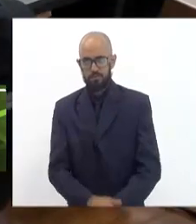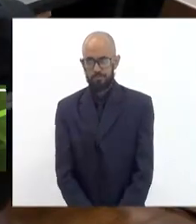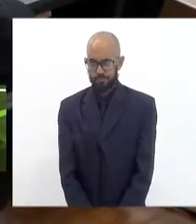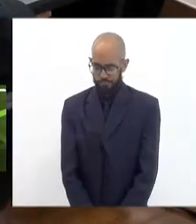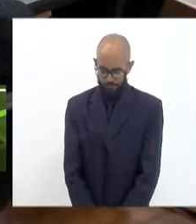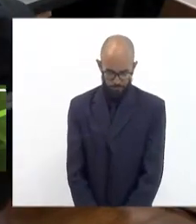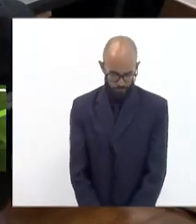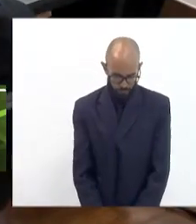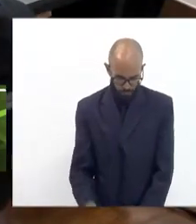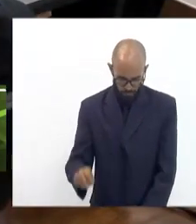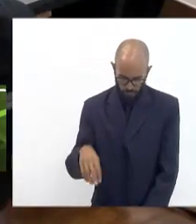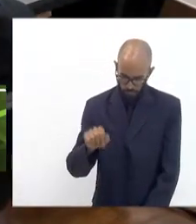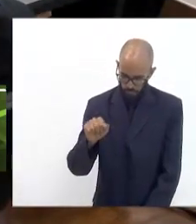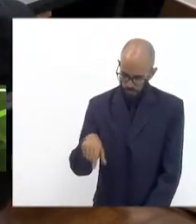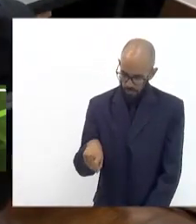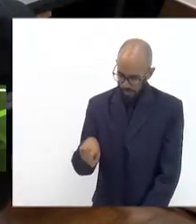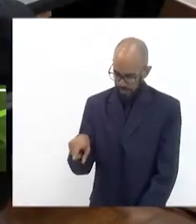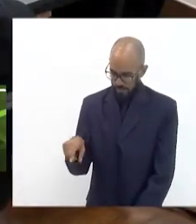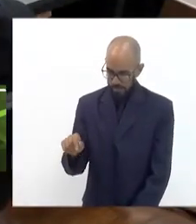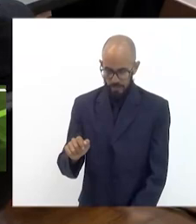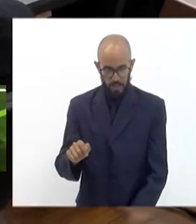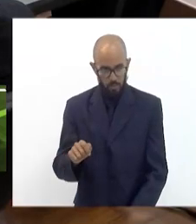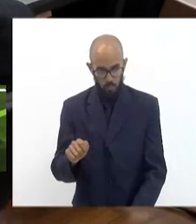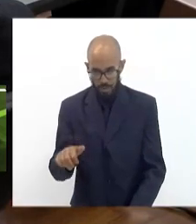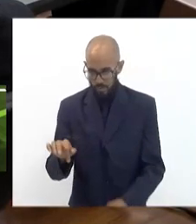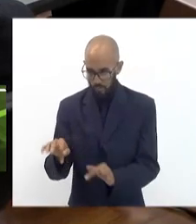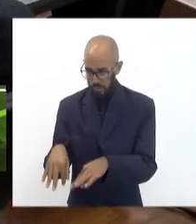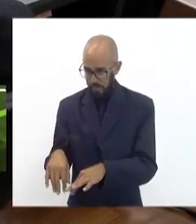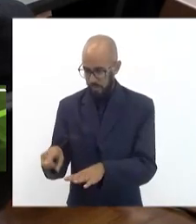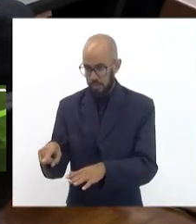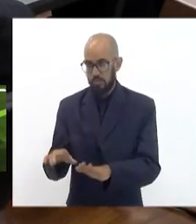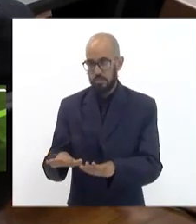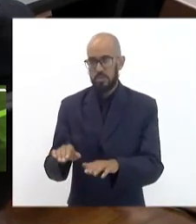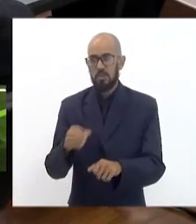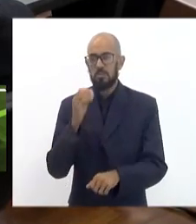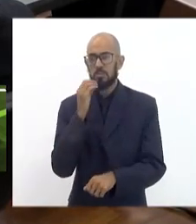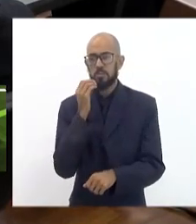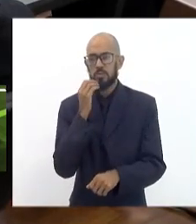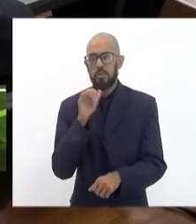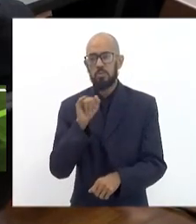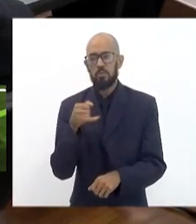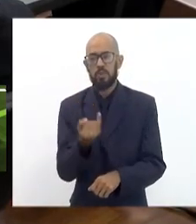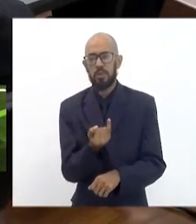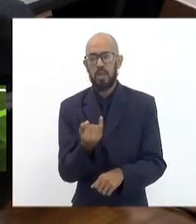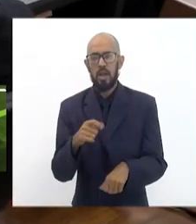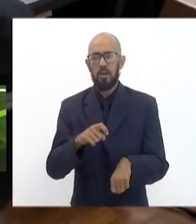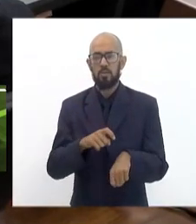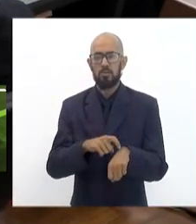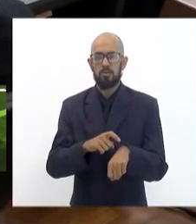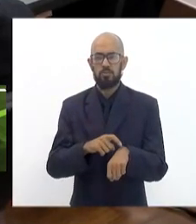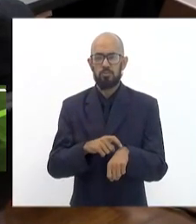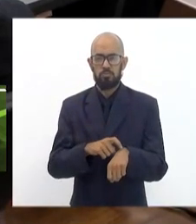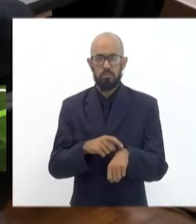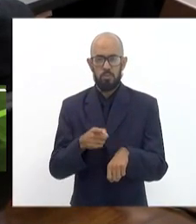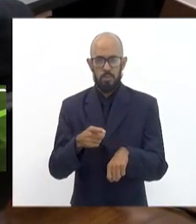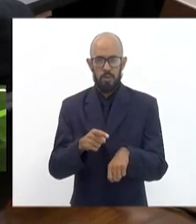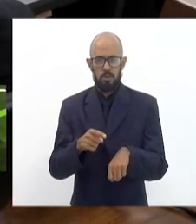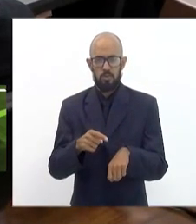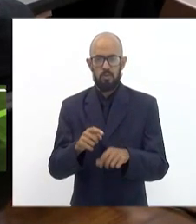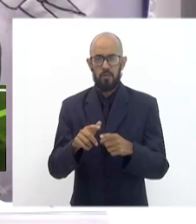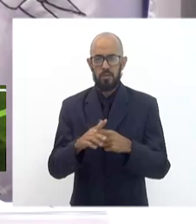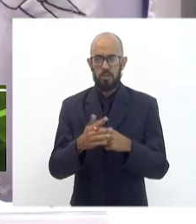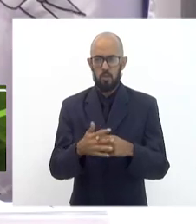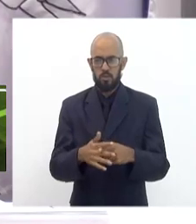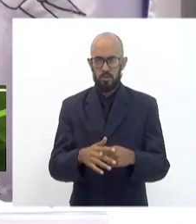já quem tem pouco tempo você podia aproveitar o ensejo da sua reversão no Túlio que